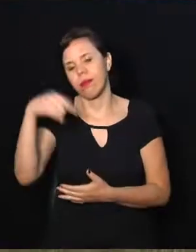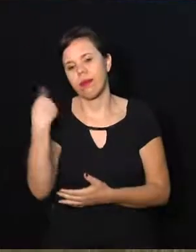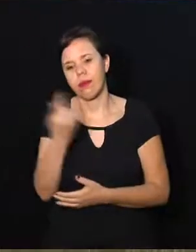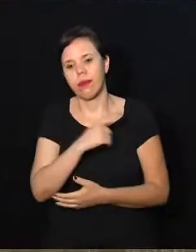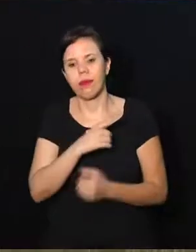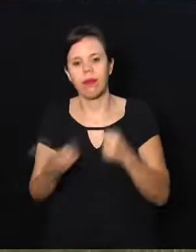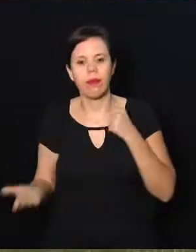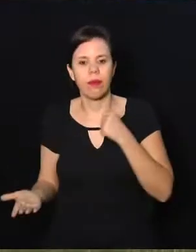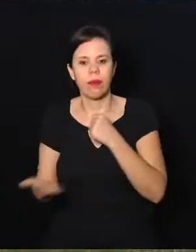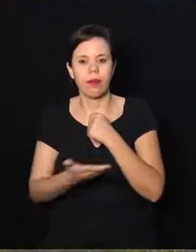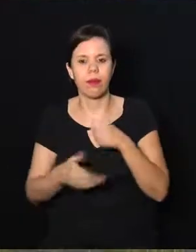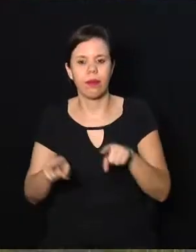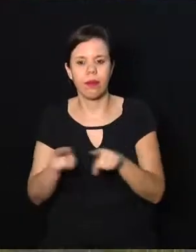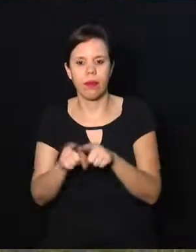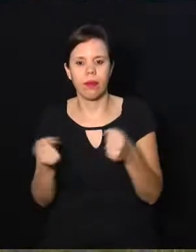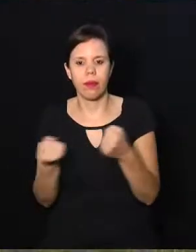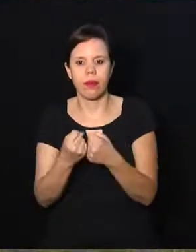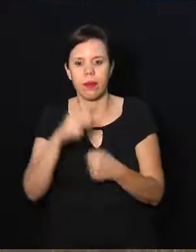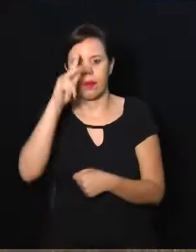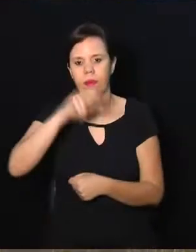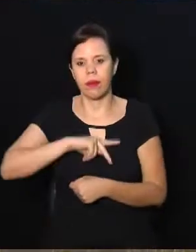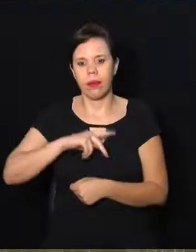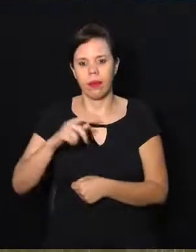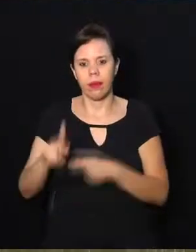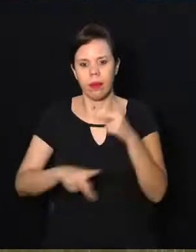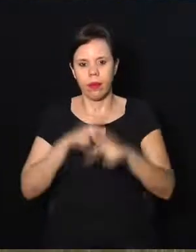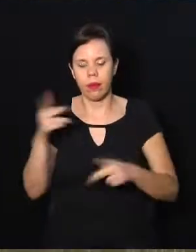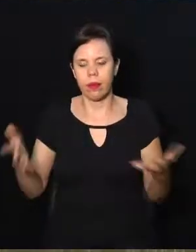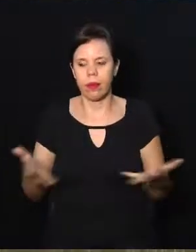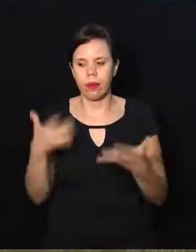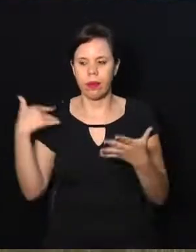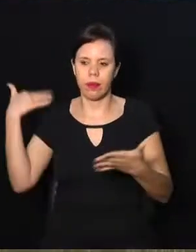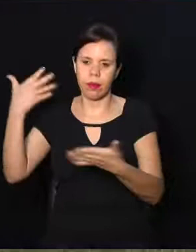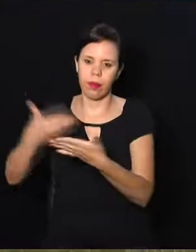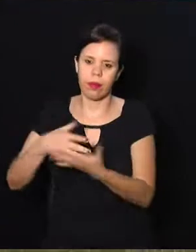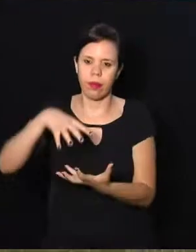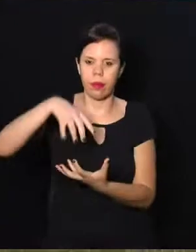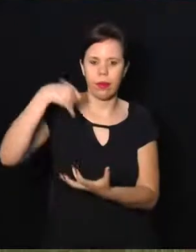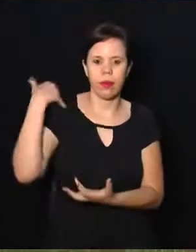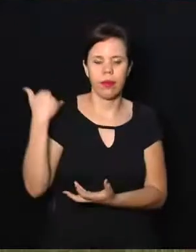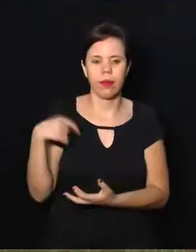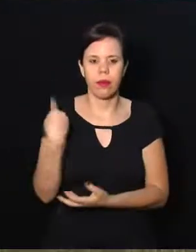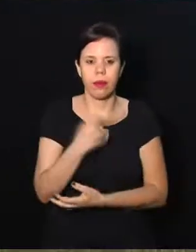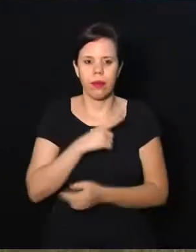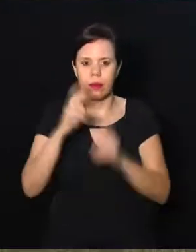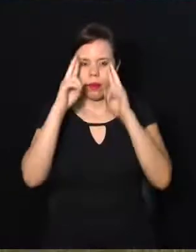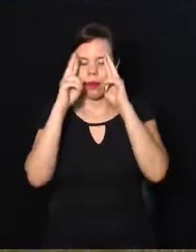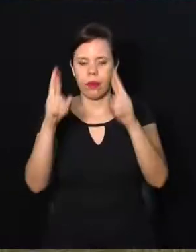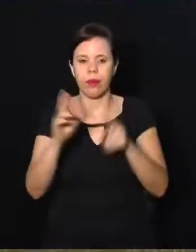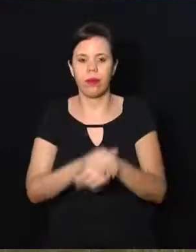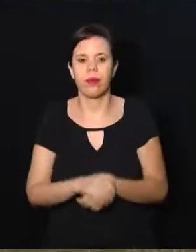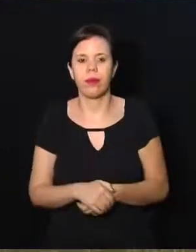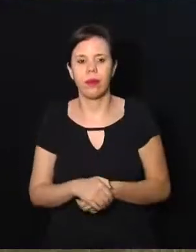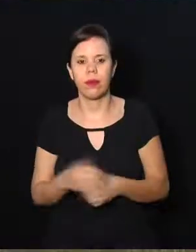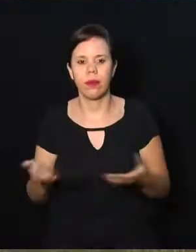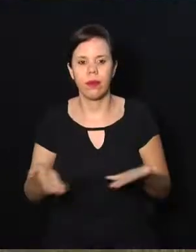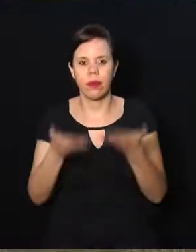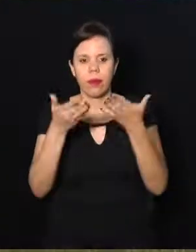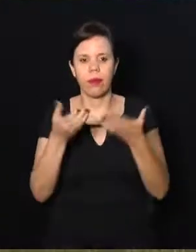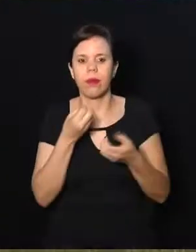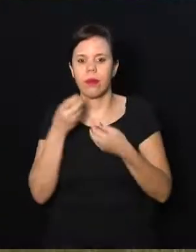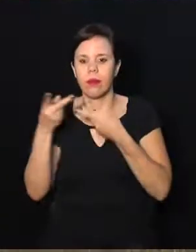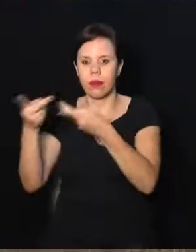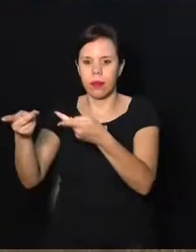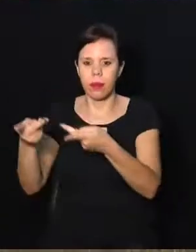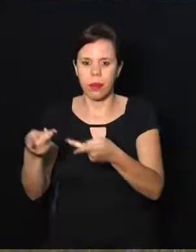temos, de tudo aquilo que nós somos, são aqueles que plantaram, são os idosos. Então nós temos que respeitá-los e dar